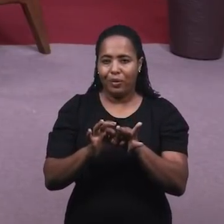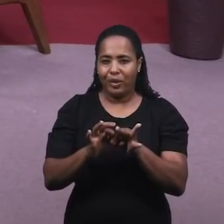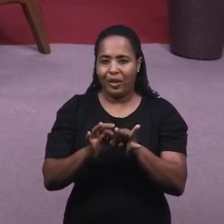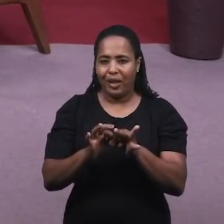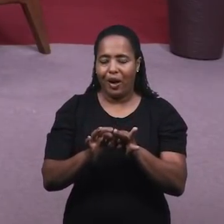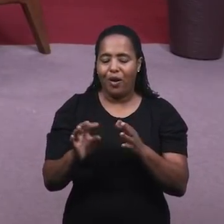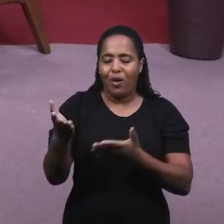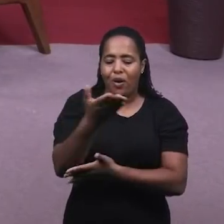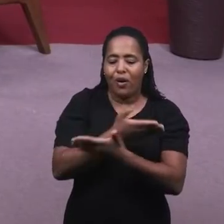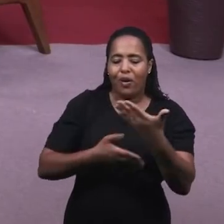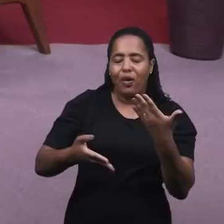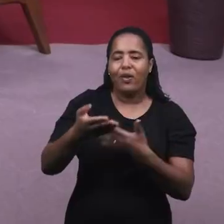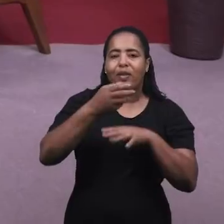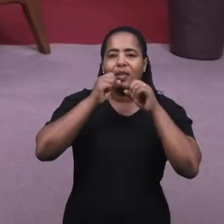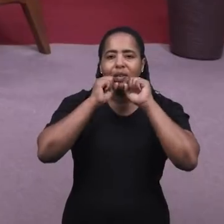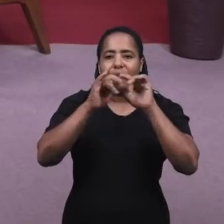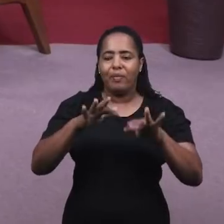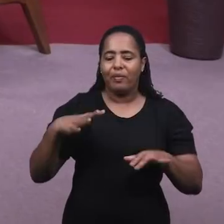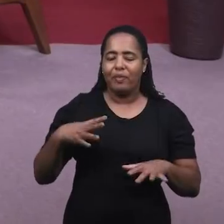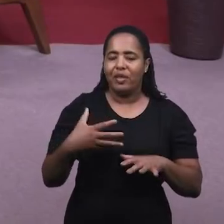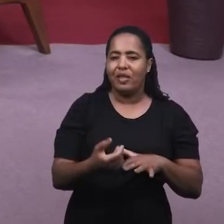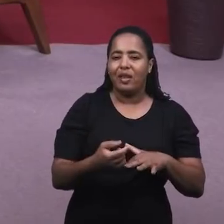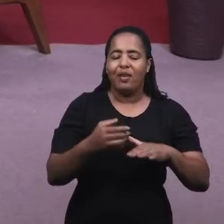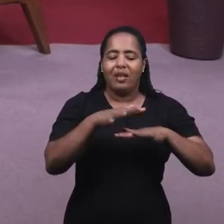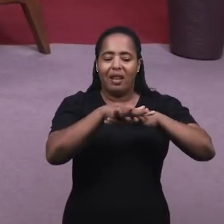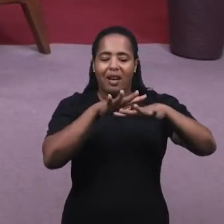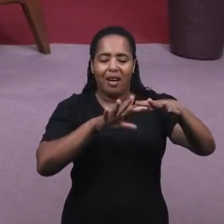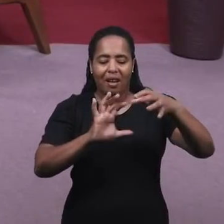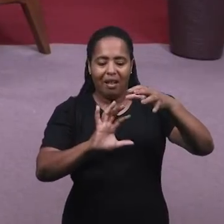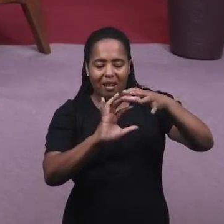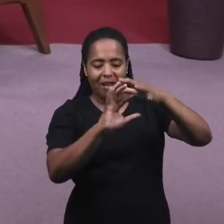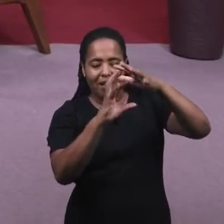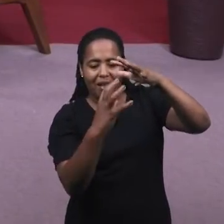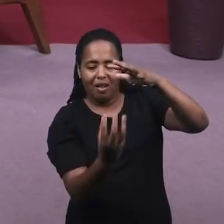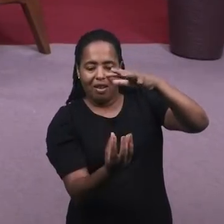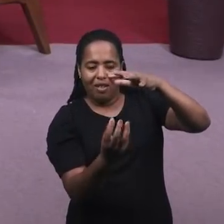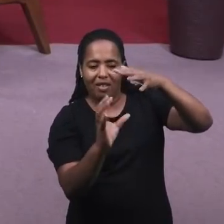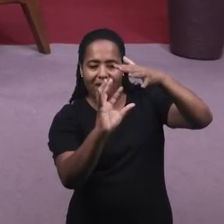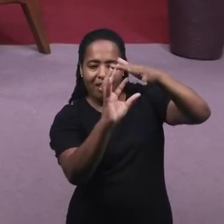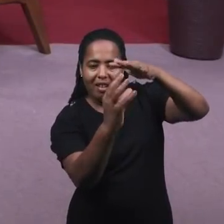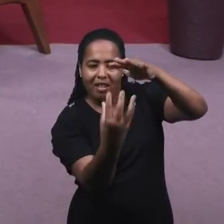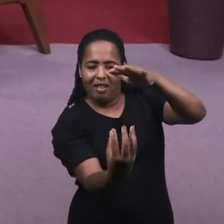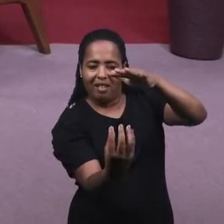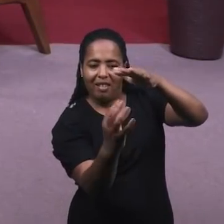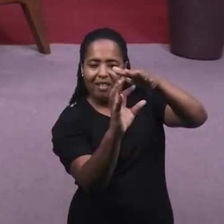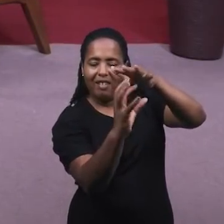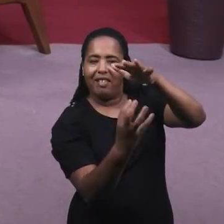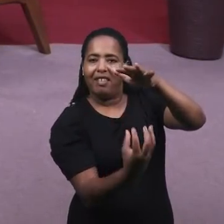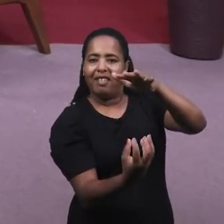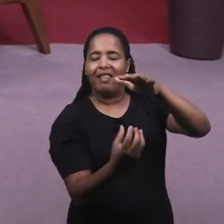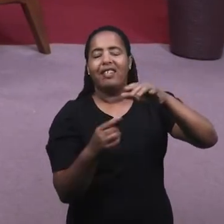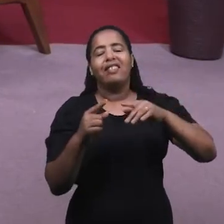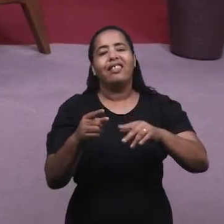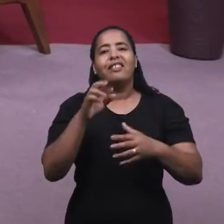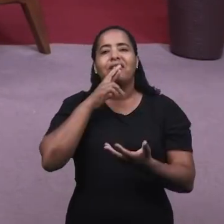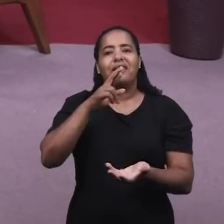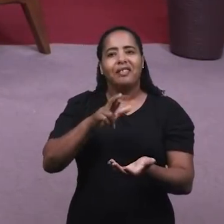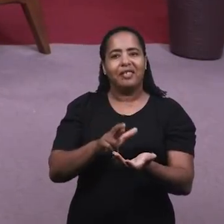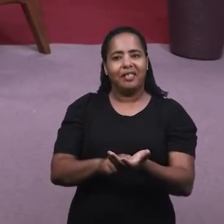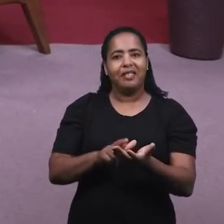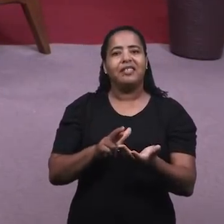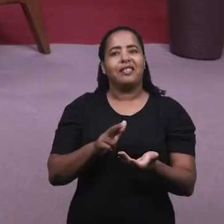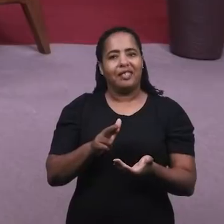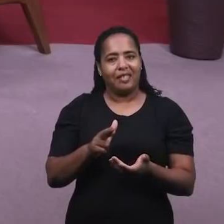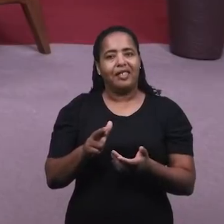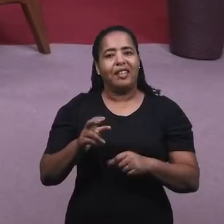salvação, não é? Que a vinha produz aquele cacho. Então, além da salvação, o homem participa de uma série de benefícios